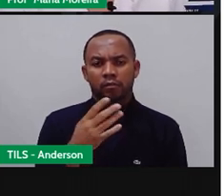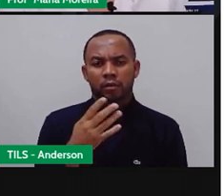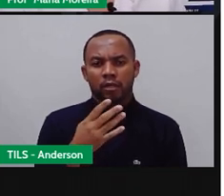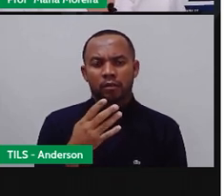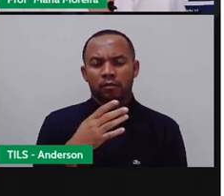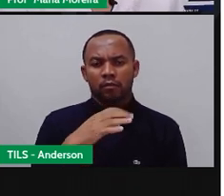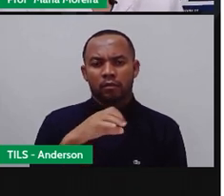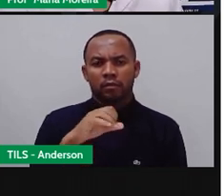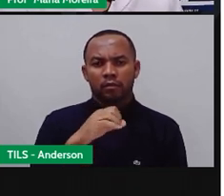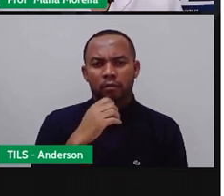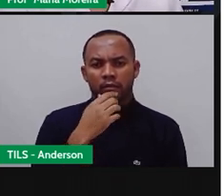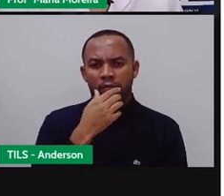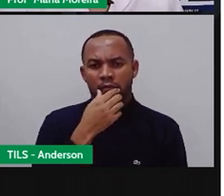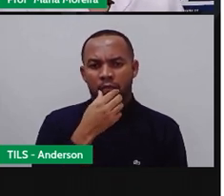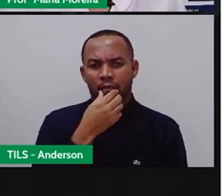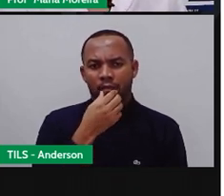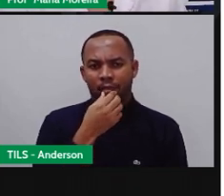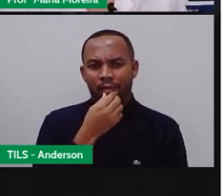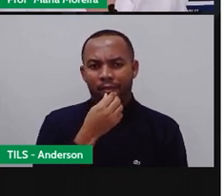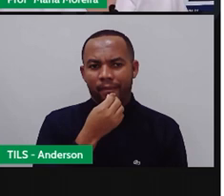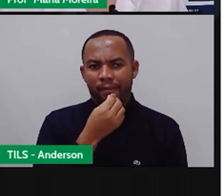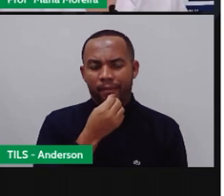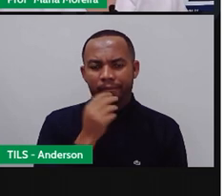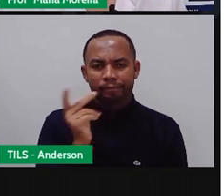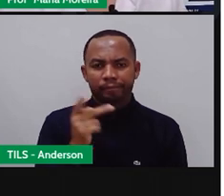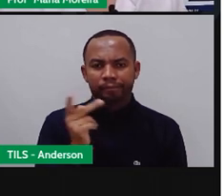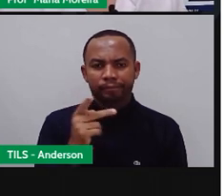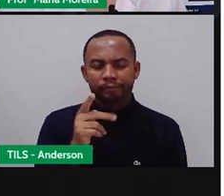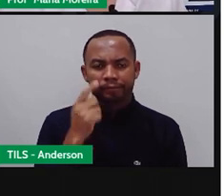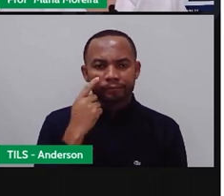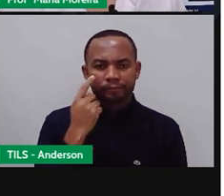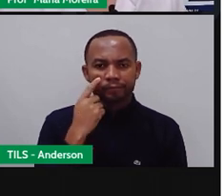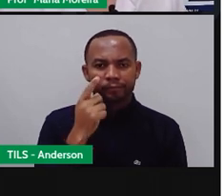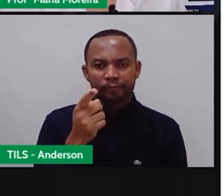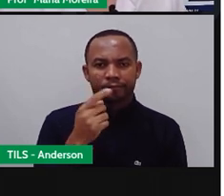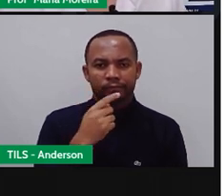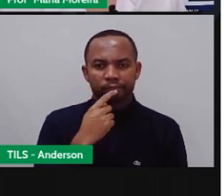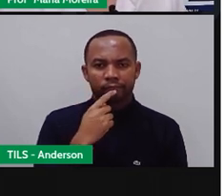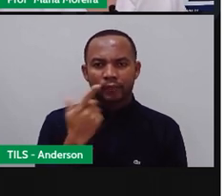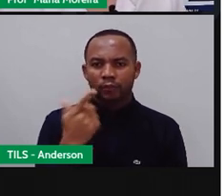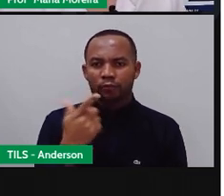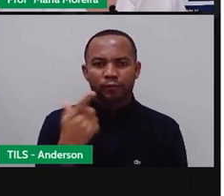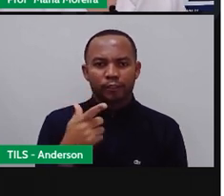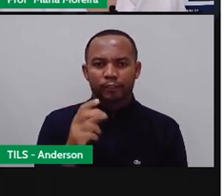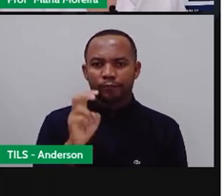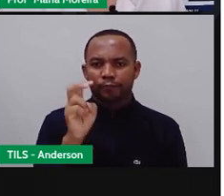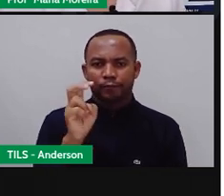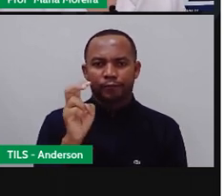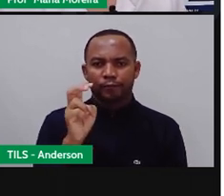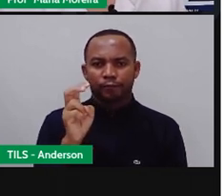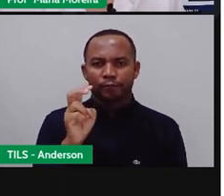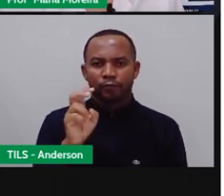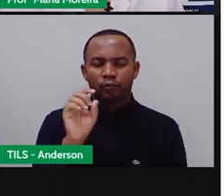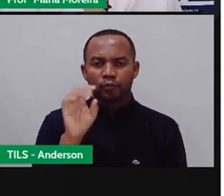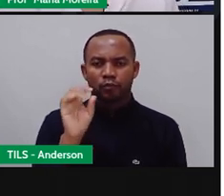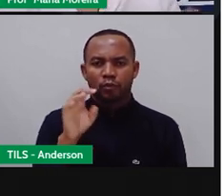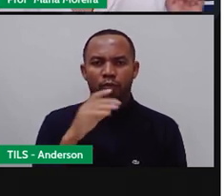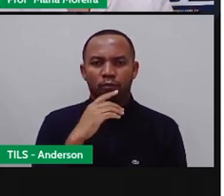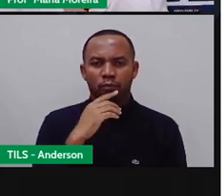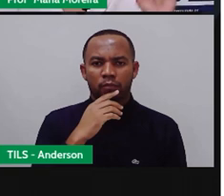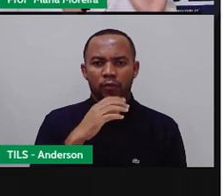a não tem cinco dezenas errado sai por quê que não tem cinco dezenas porque o número completo